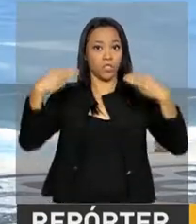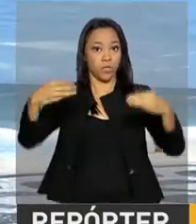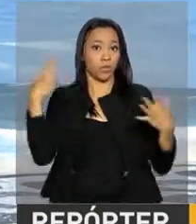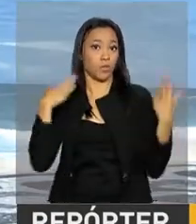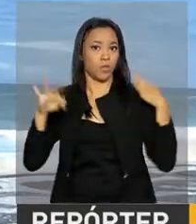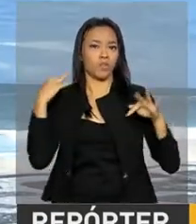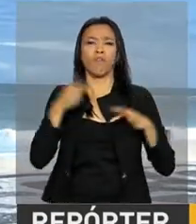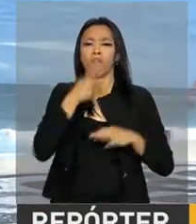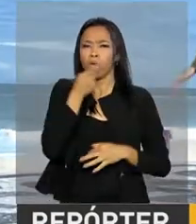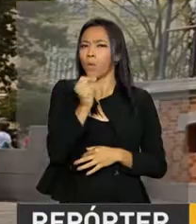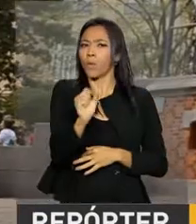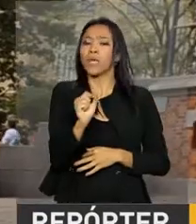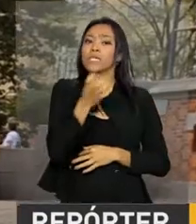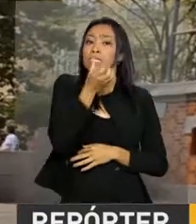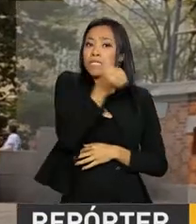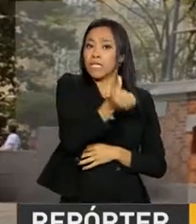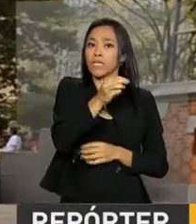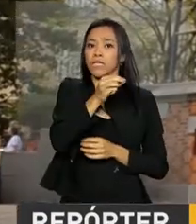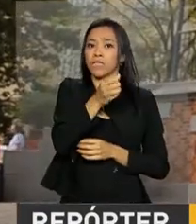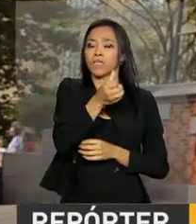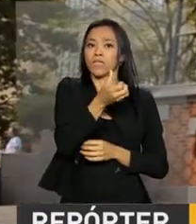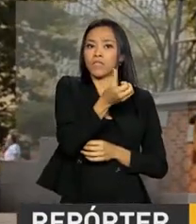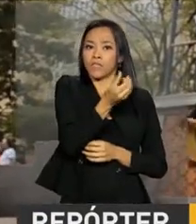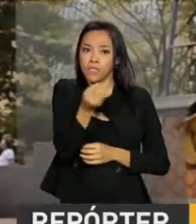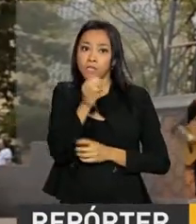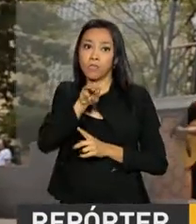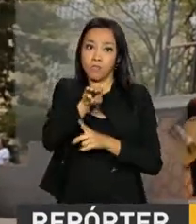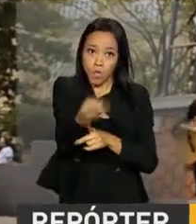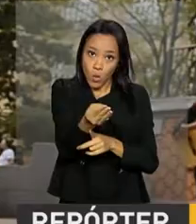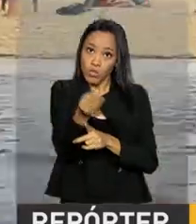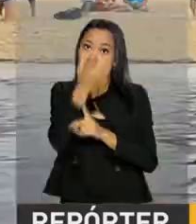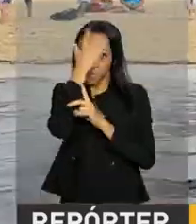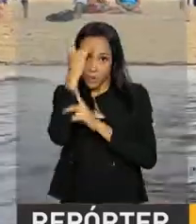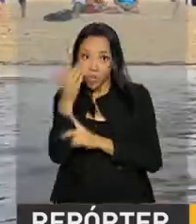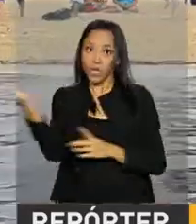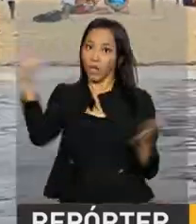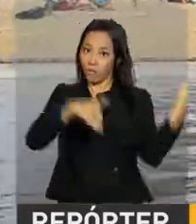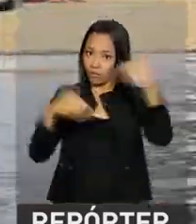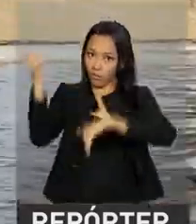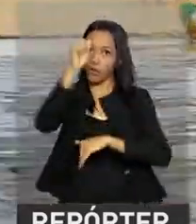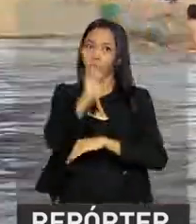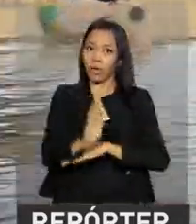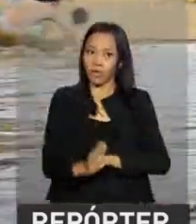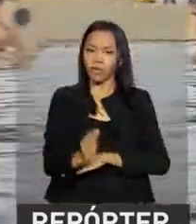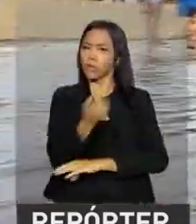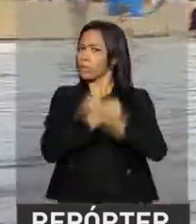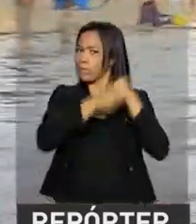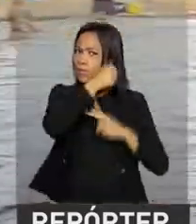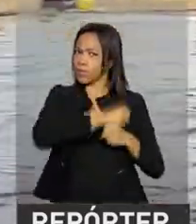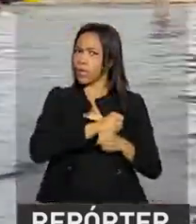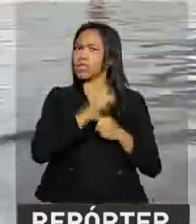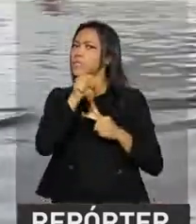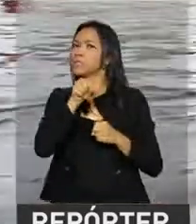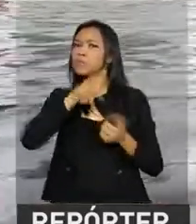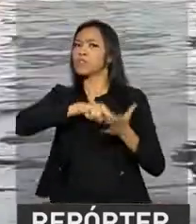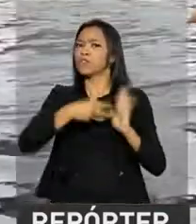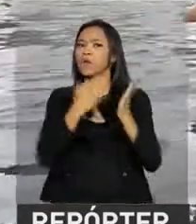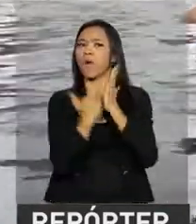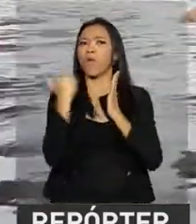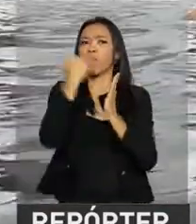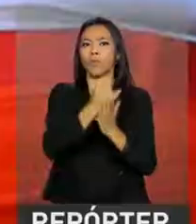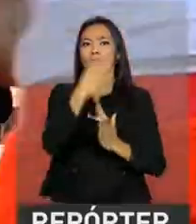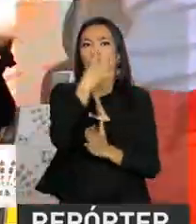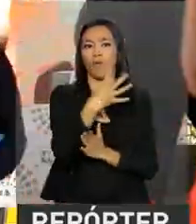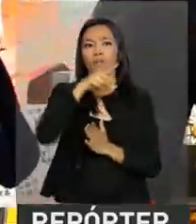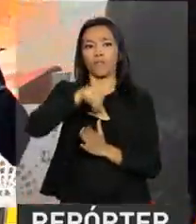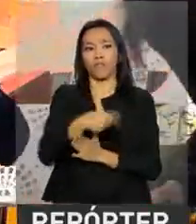e 600 mil visitantes internacionais entraram no país no ano passado, um aumento de 4,8%